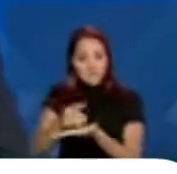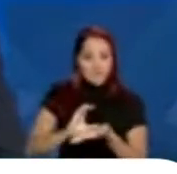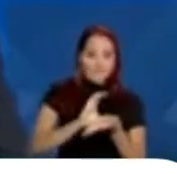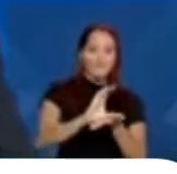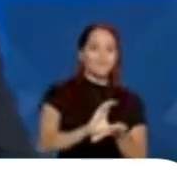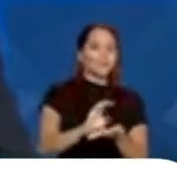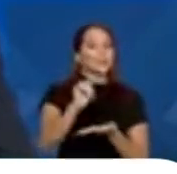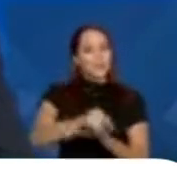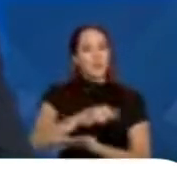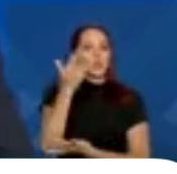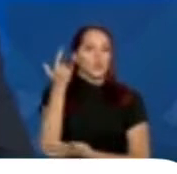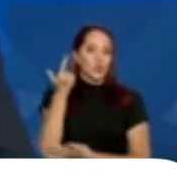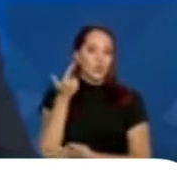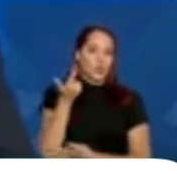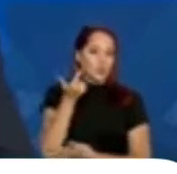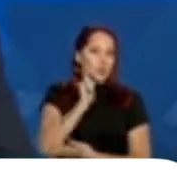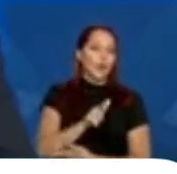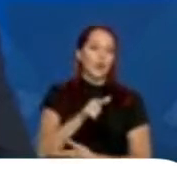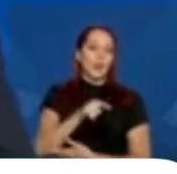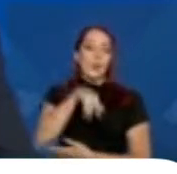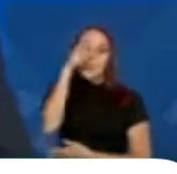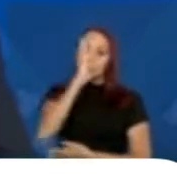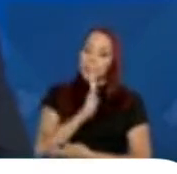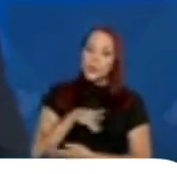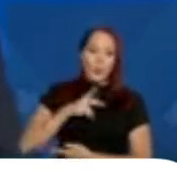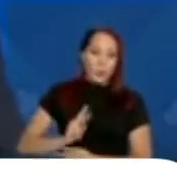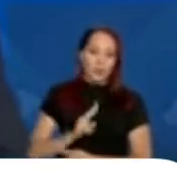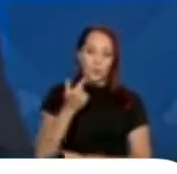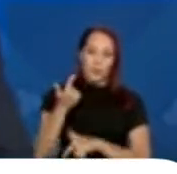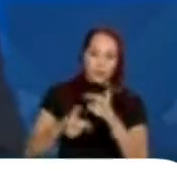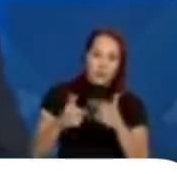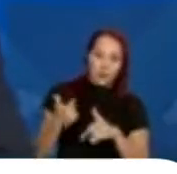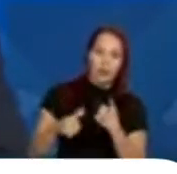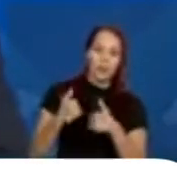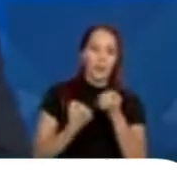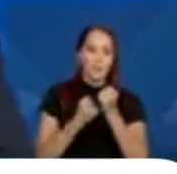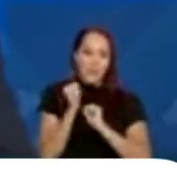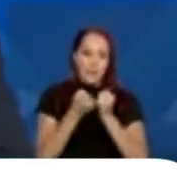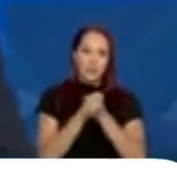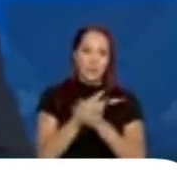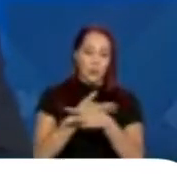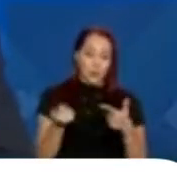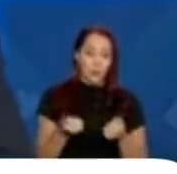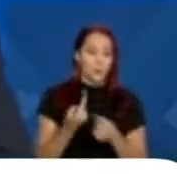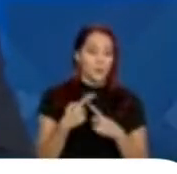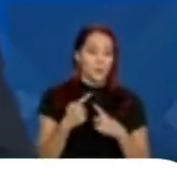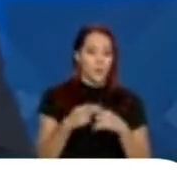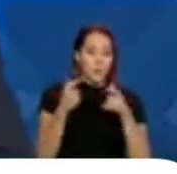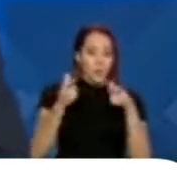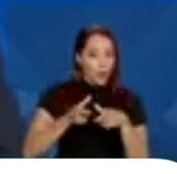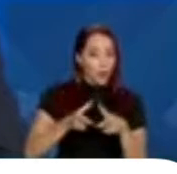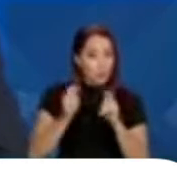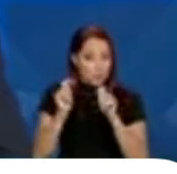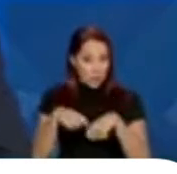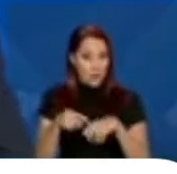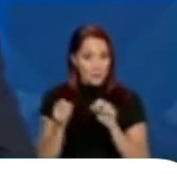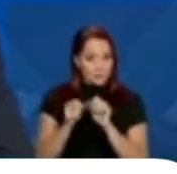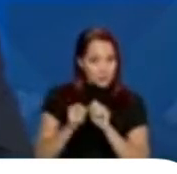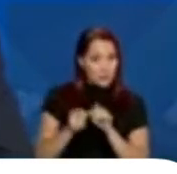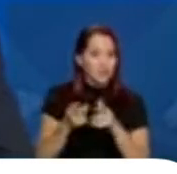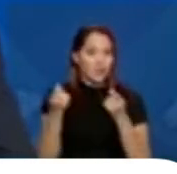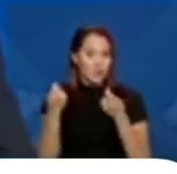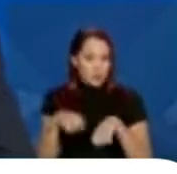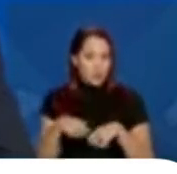funcionando e trabalhando e produzindo. Porque aonde pode produzir e